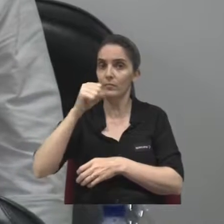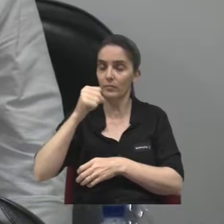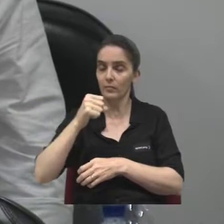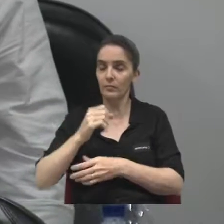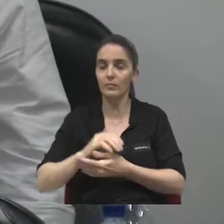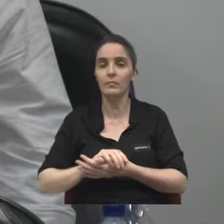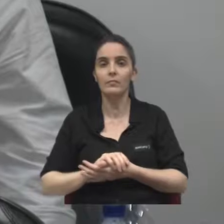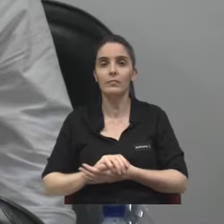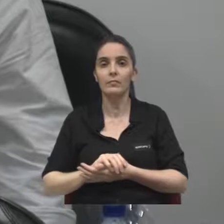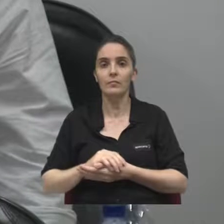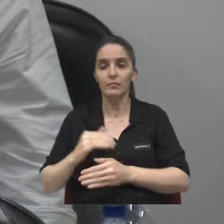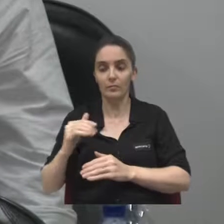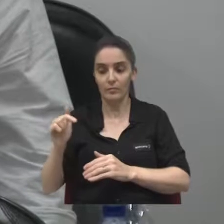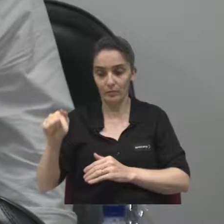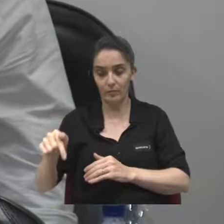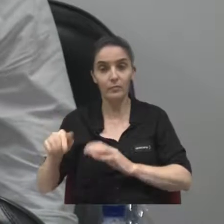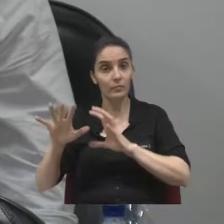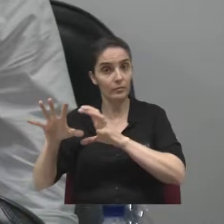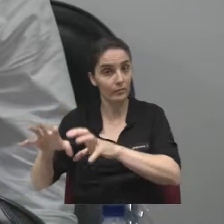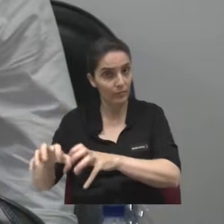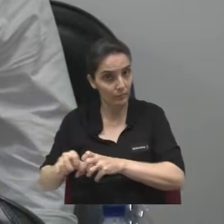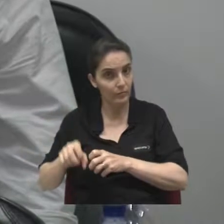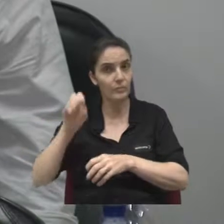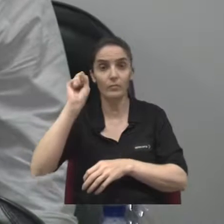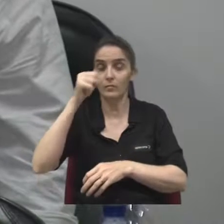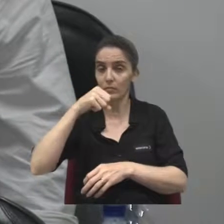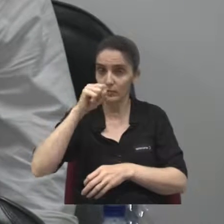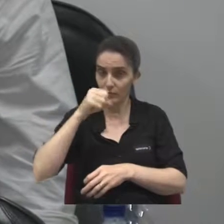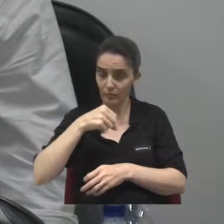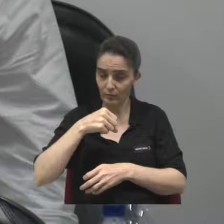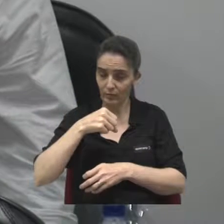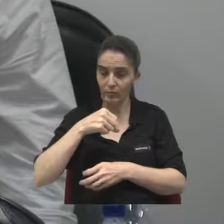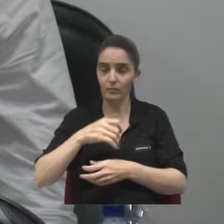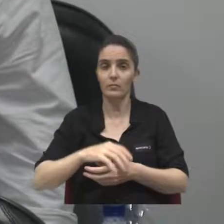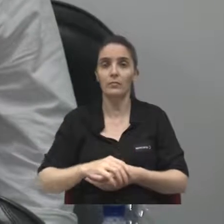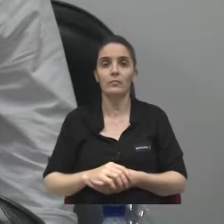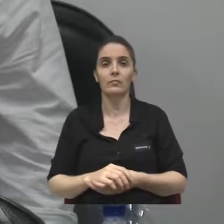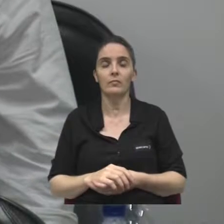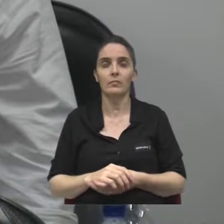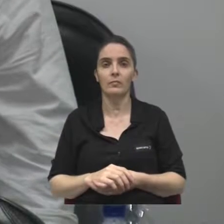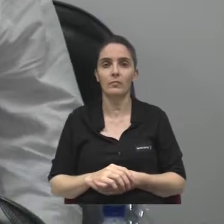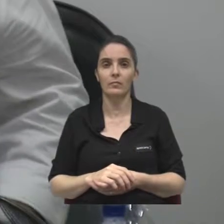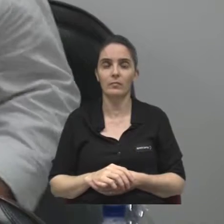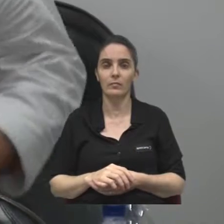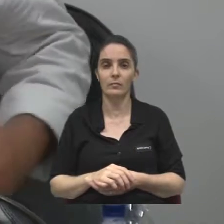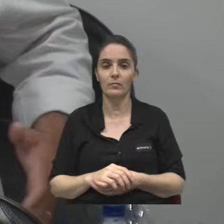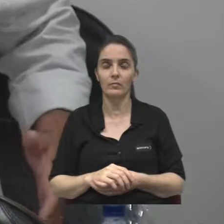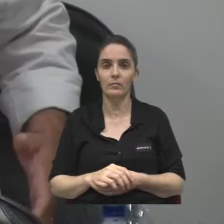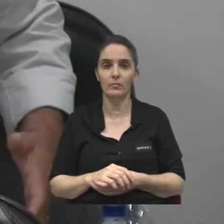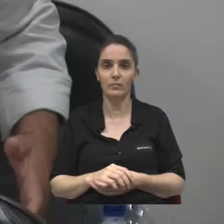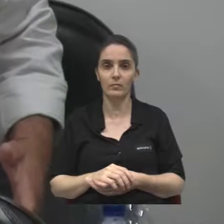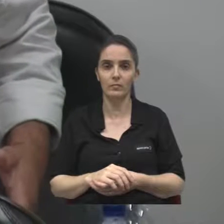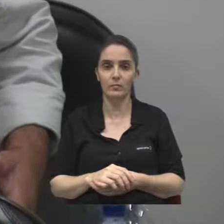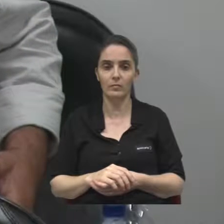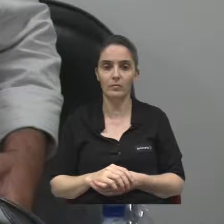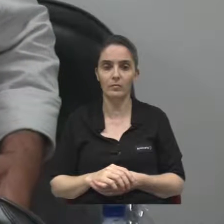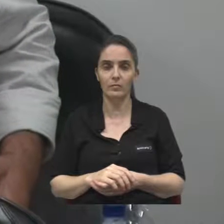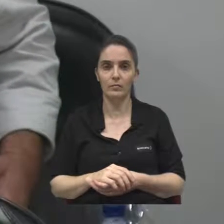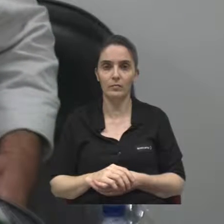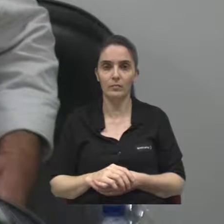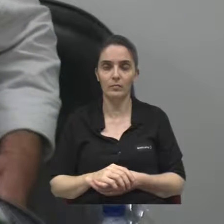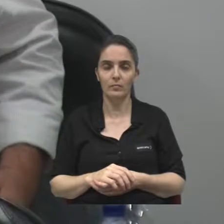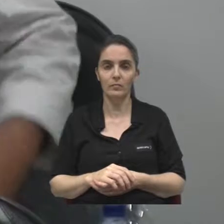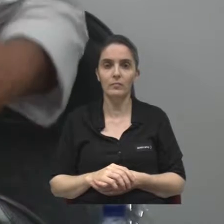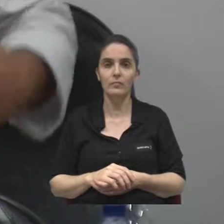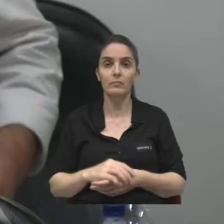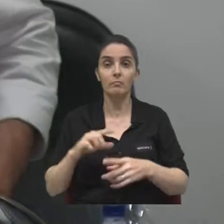de invasão, que nós sempre temos um pouco a indiferença sobre isso,